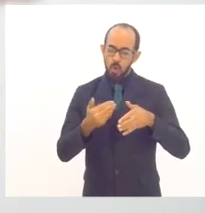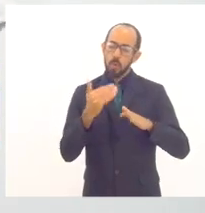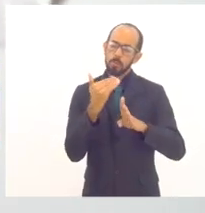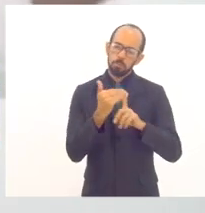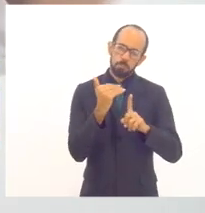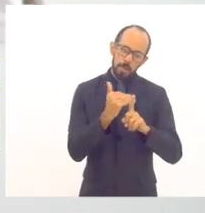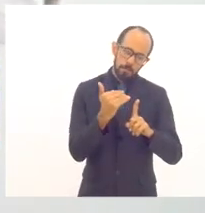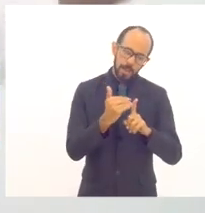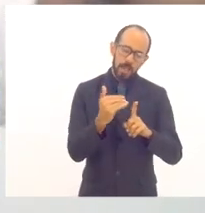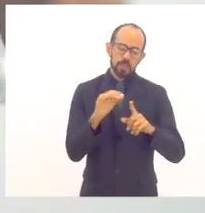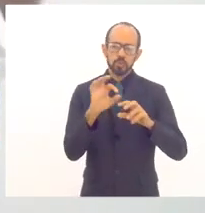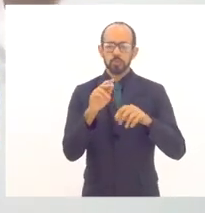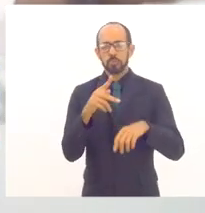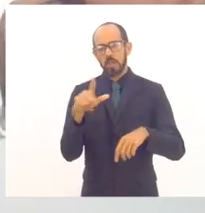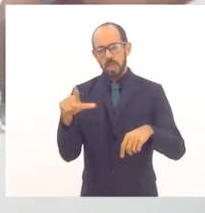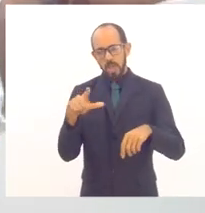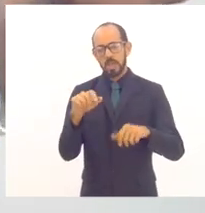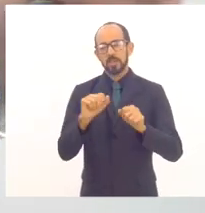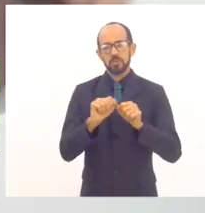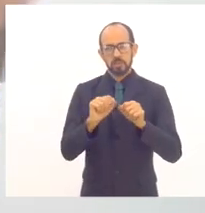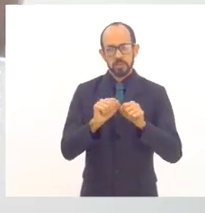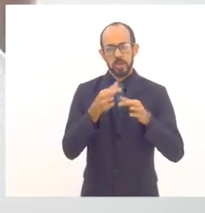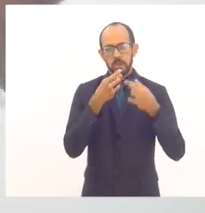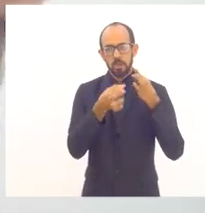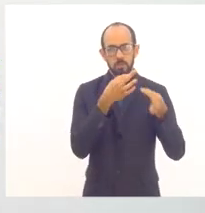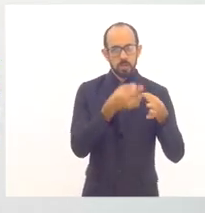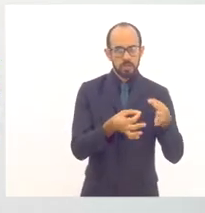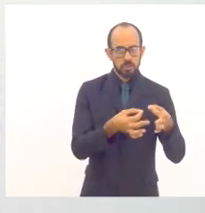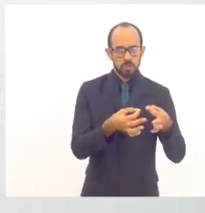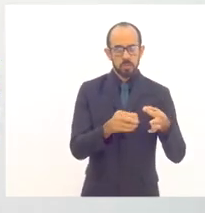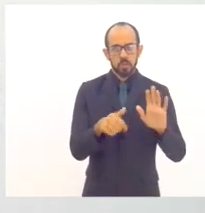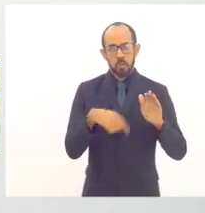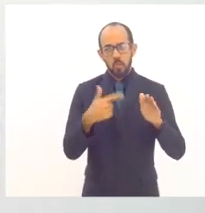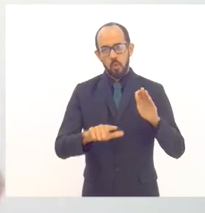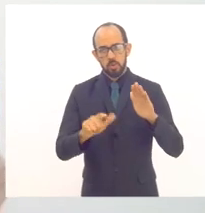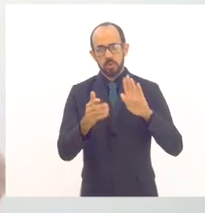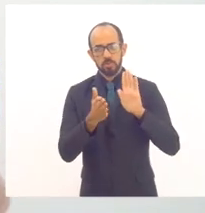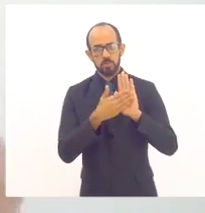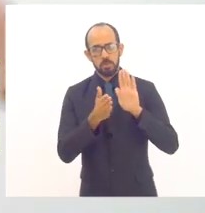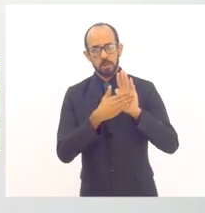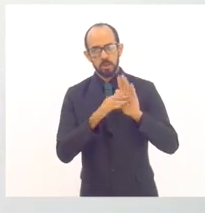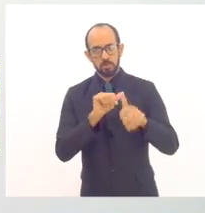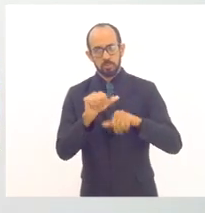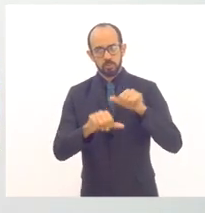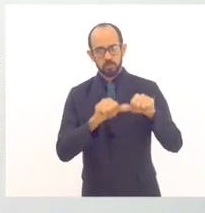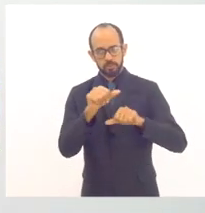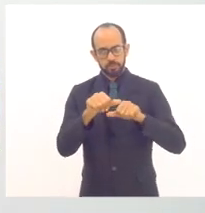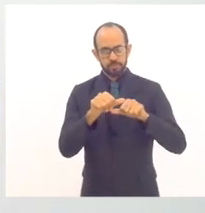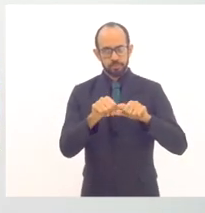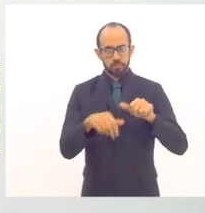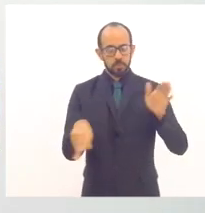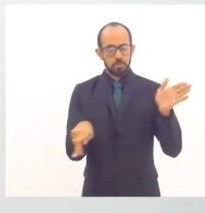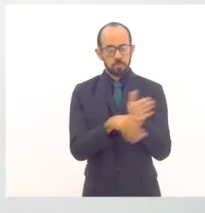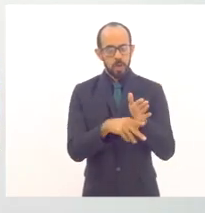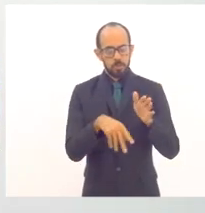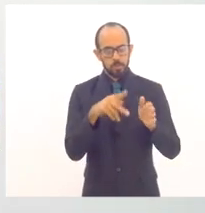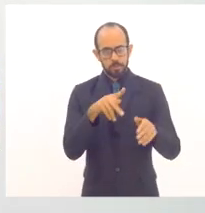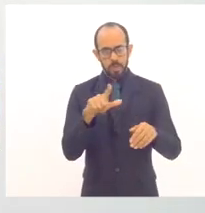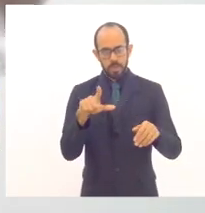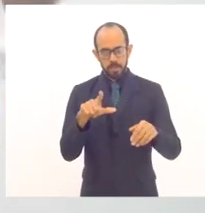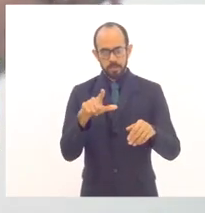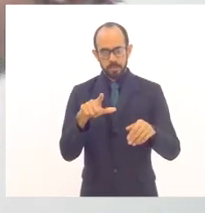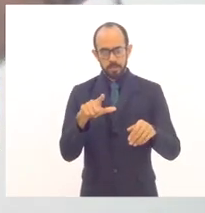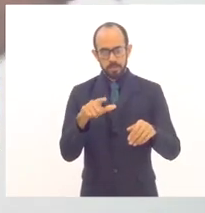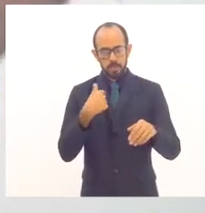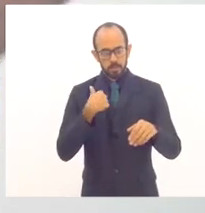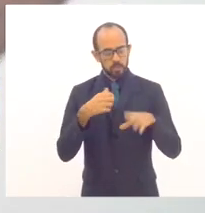projeto, fizeram outras considerações e outras propostas de modificação até desse projeto. Que eu quero dizer que eu